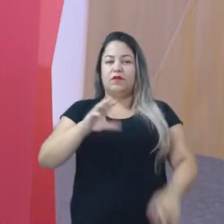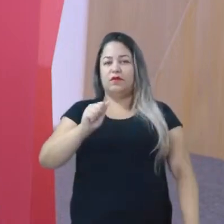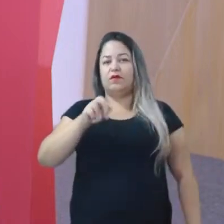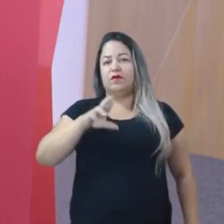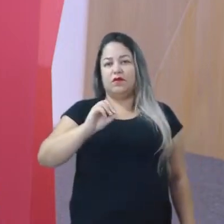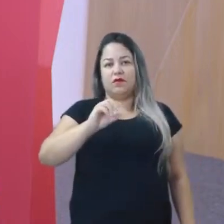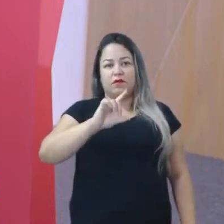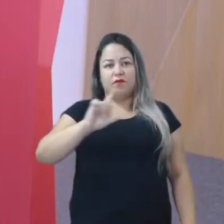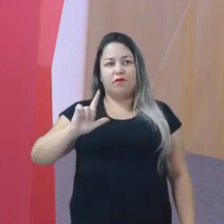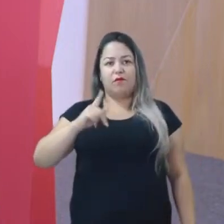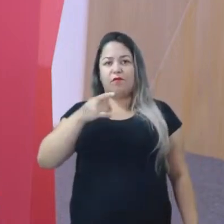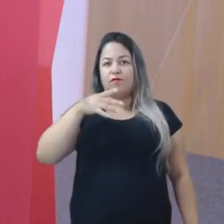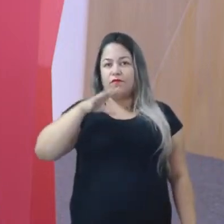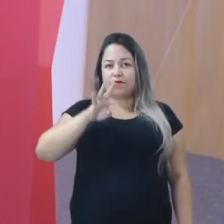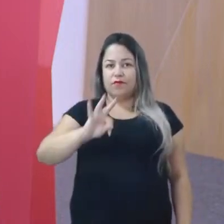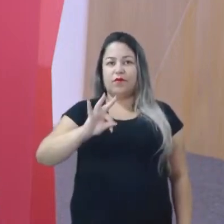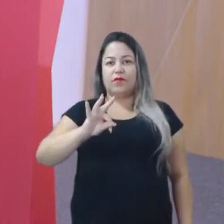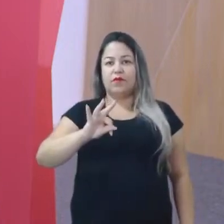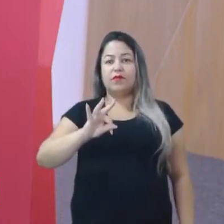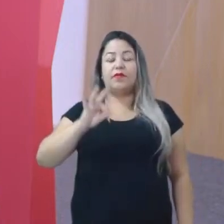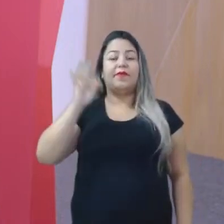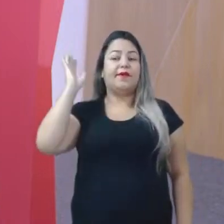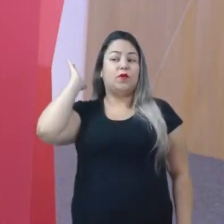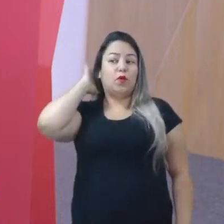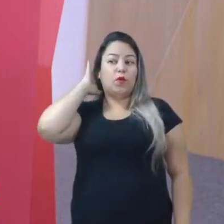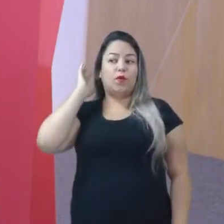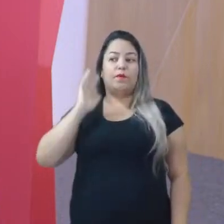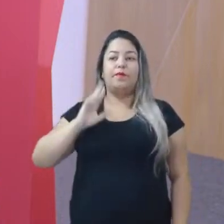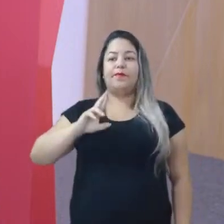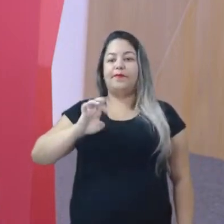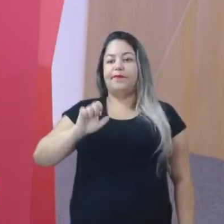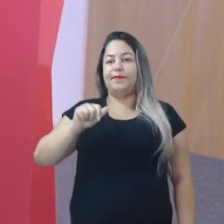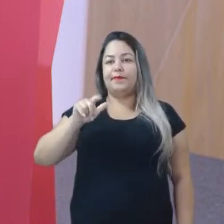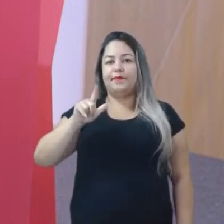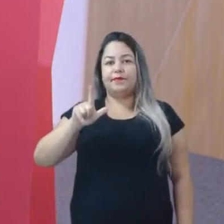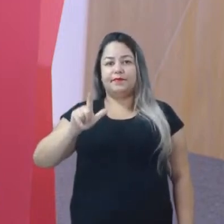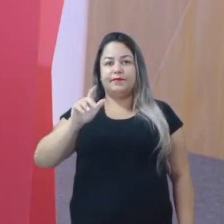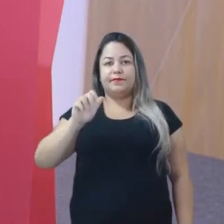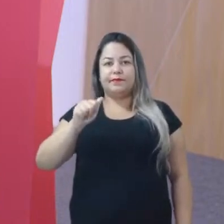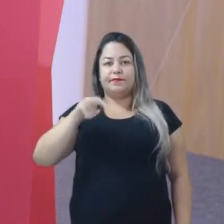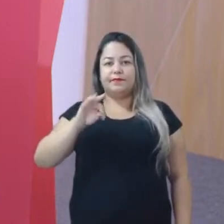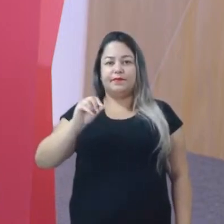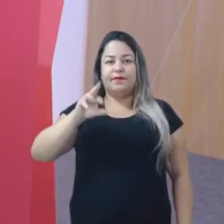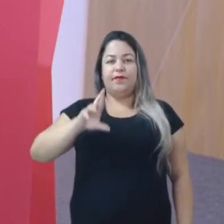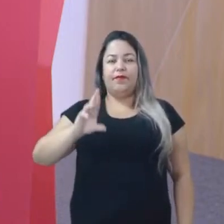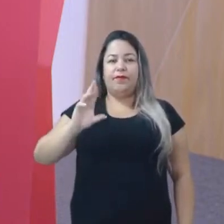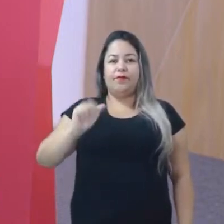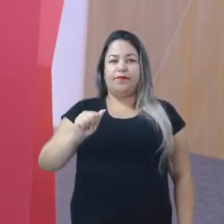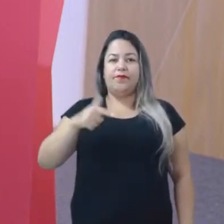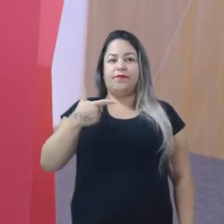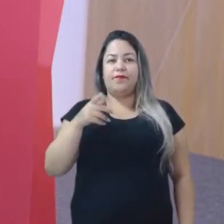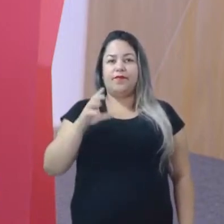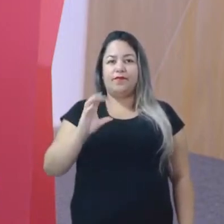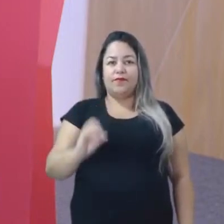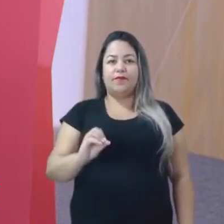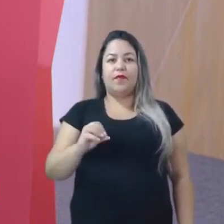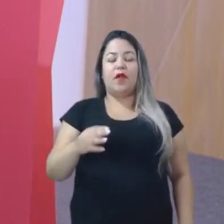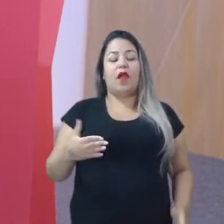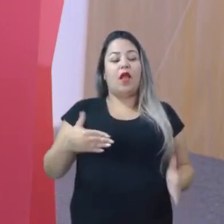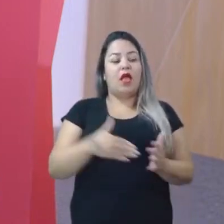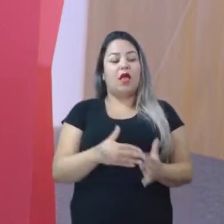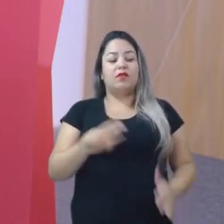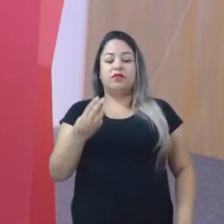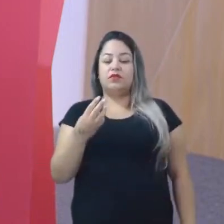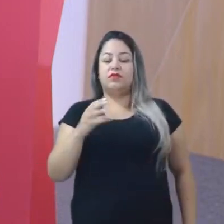que é do PT do Paraná, é relatora, para aumentar essa cota de 20% para 30%, e também incluindo